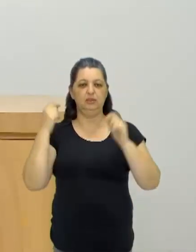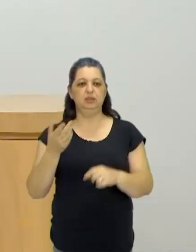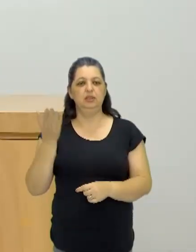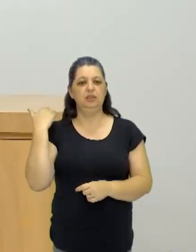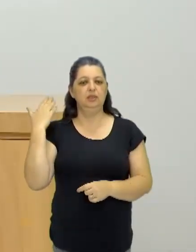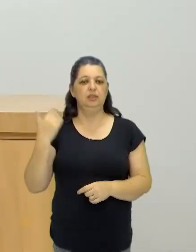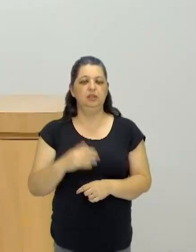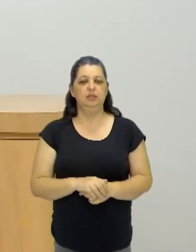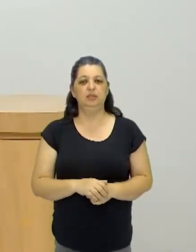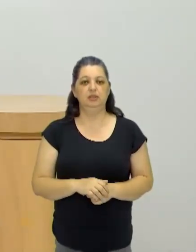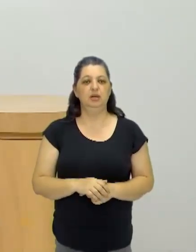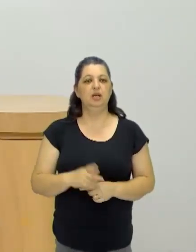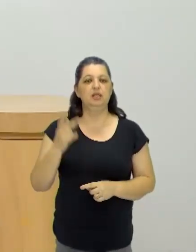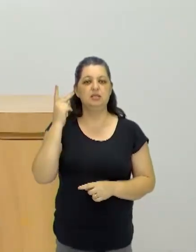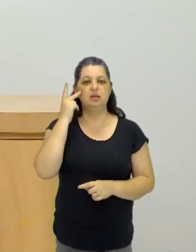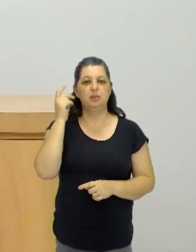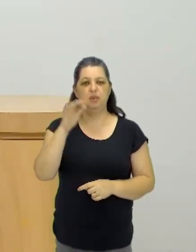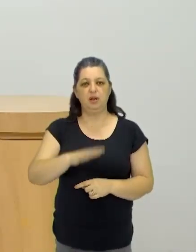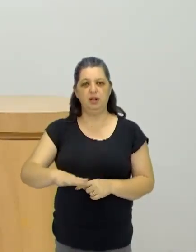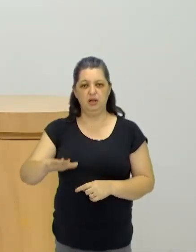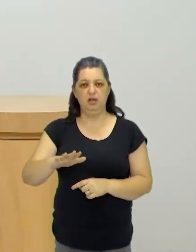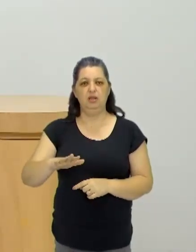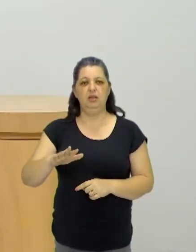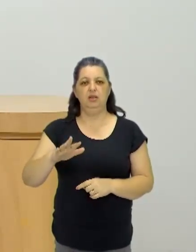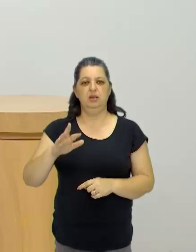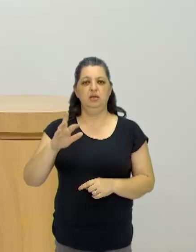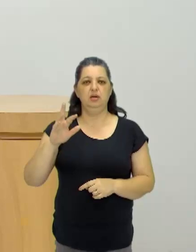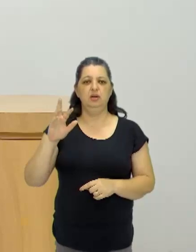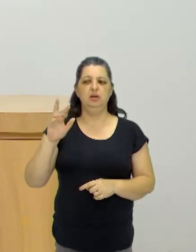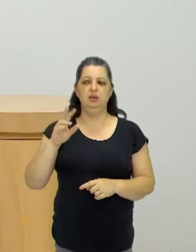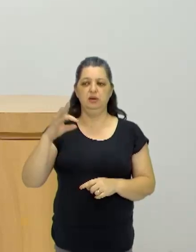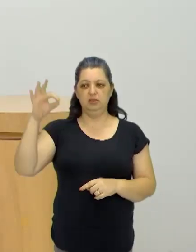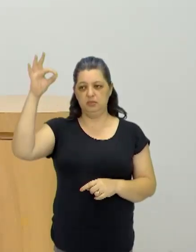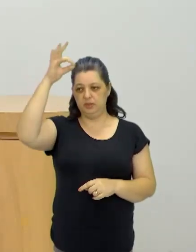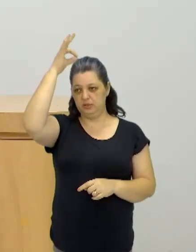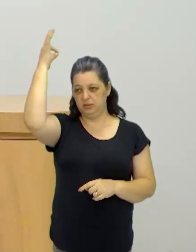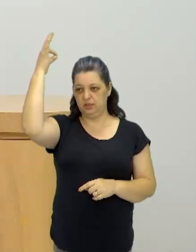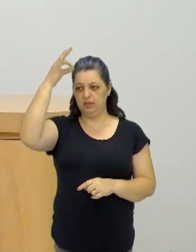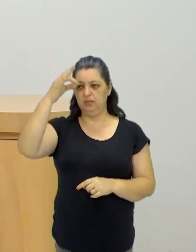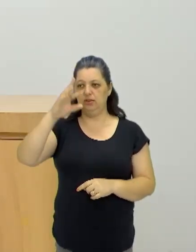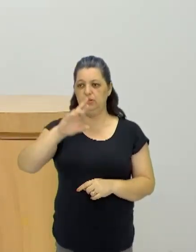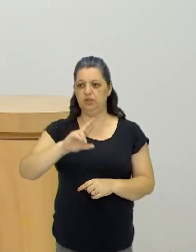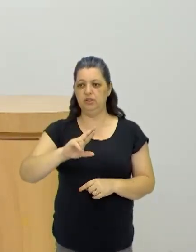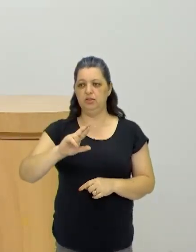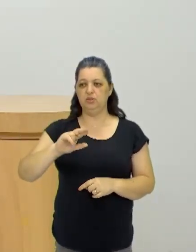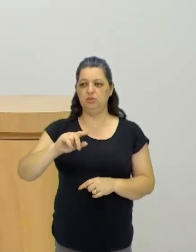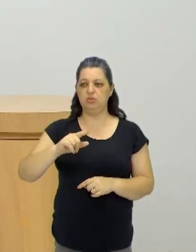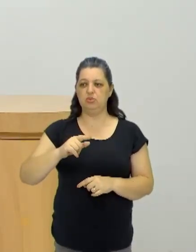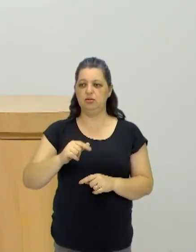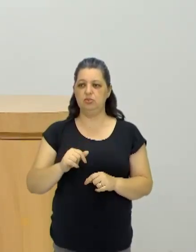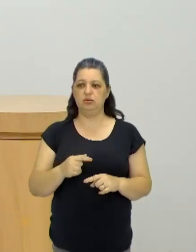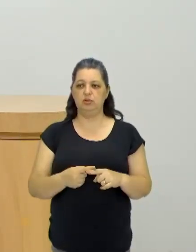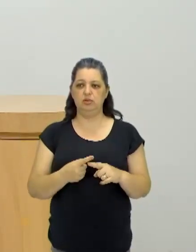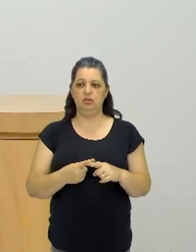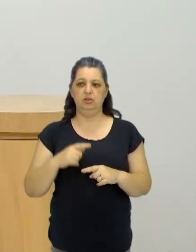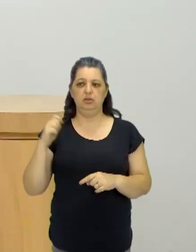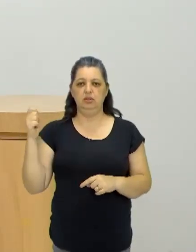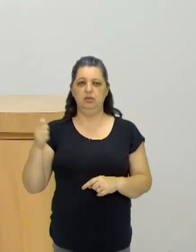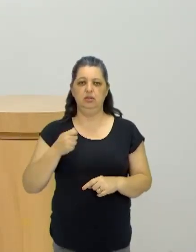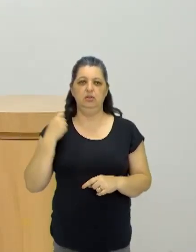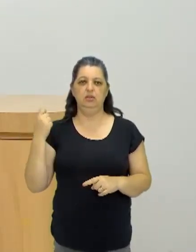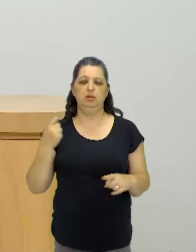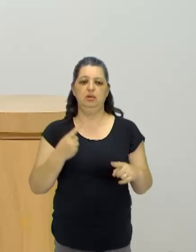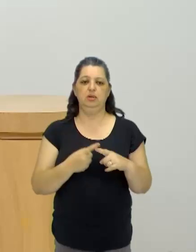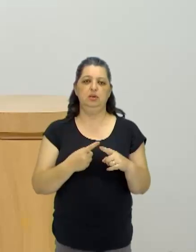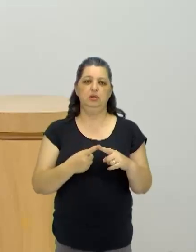uma região que recebeu. São Paulo, Rio Grande do Sul, Espírito Santo, foram regiões, Paraná, foram regiões que recebeu uma comunidade